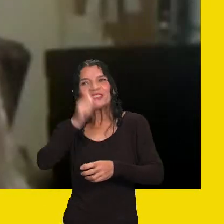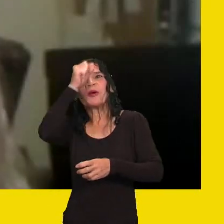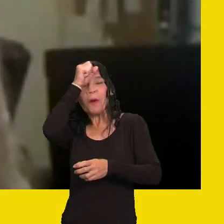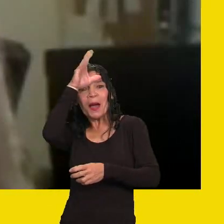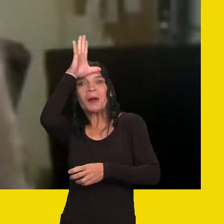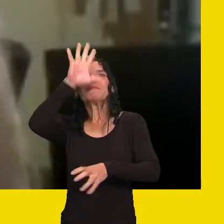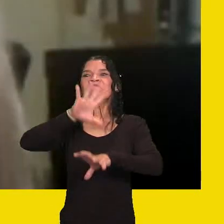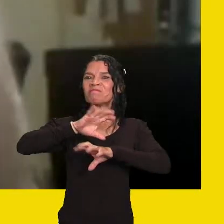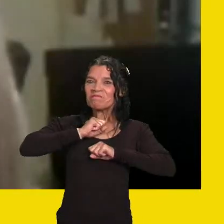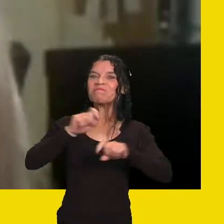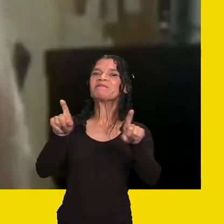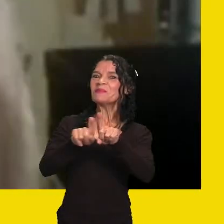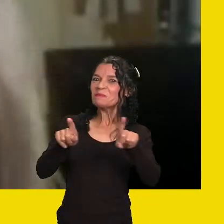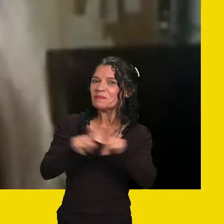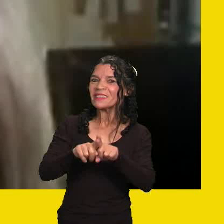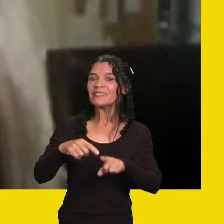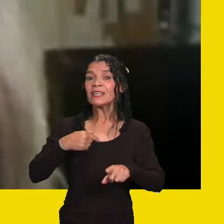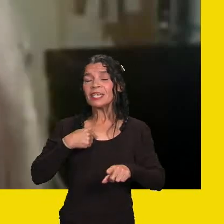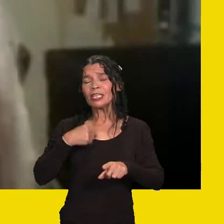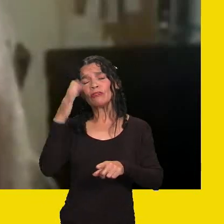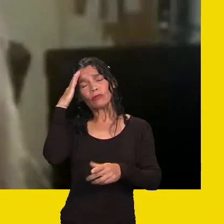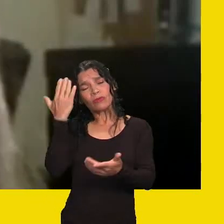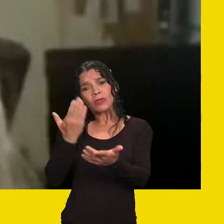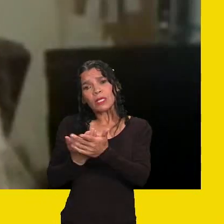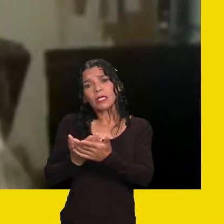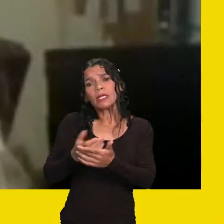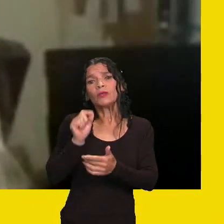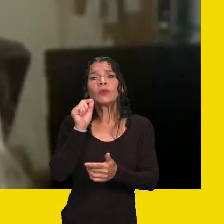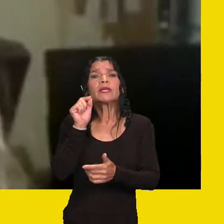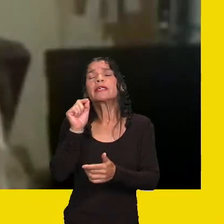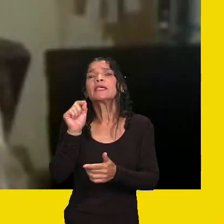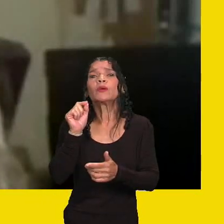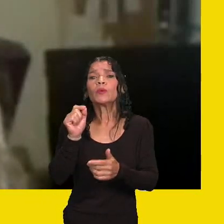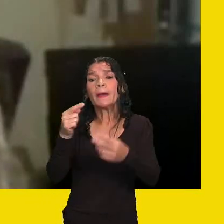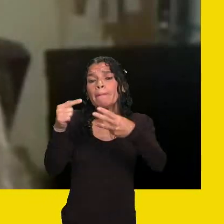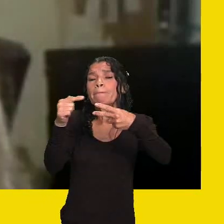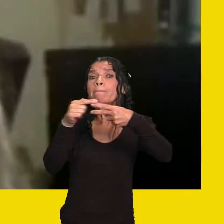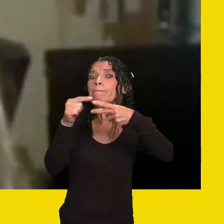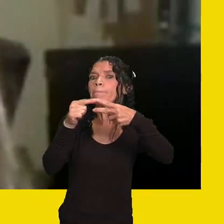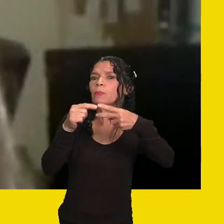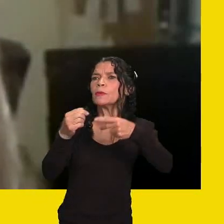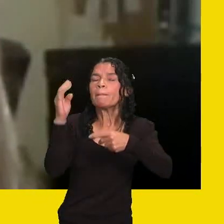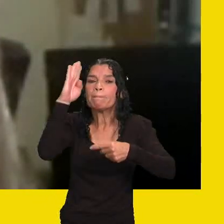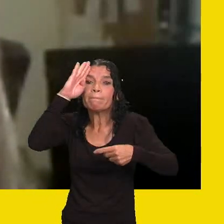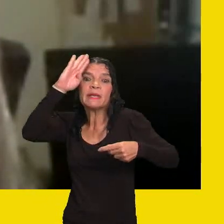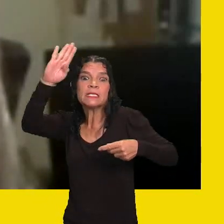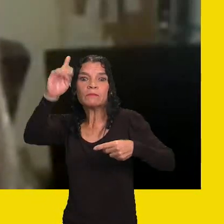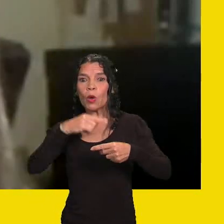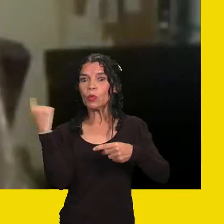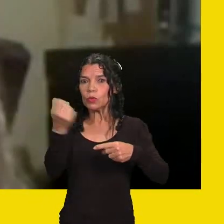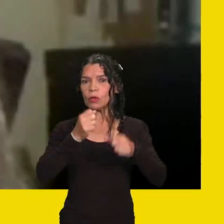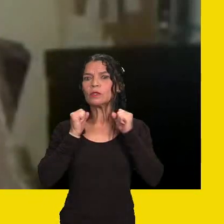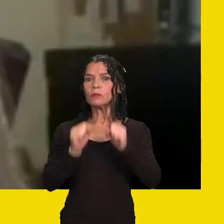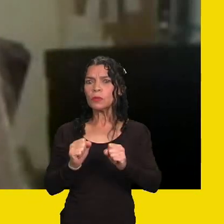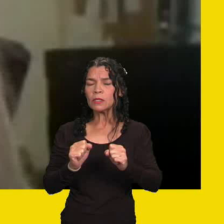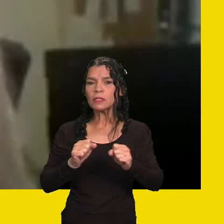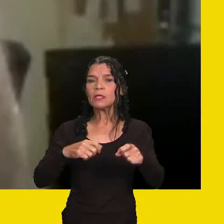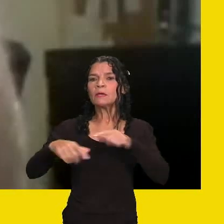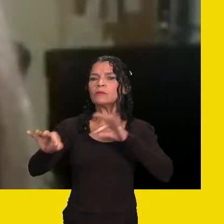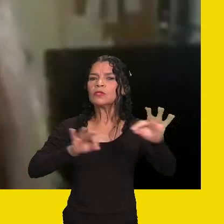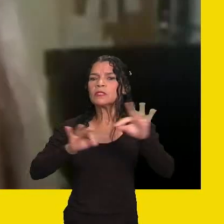conhecimento. Então, creio que esse é um dos pontos principais para a gente poder trabalhar na